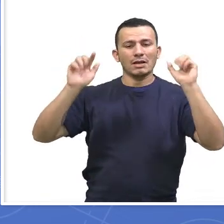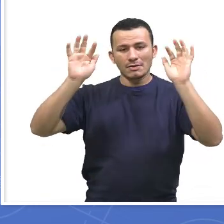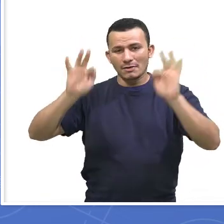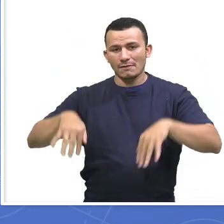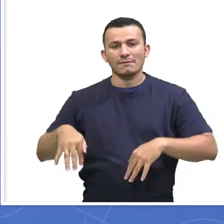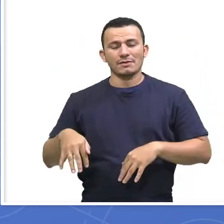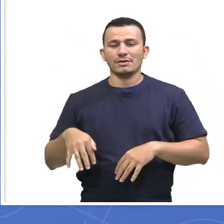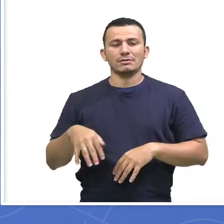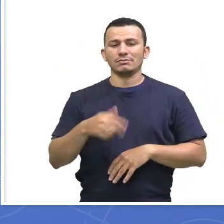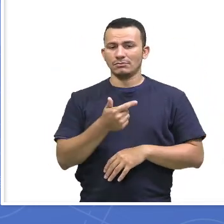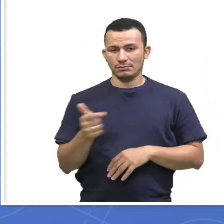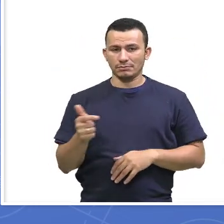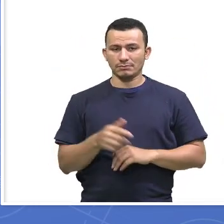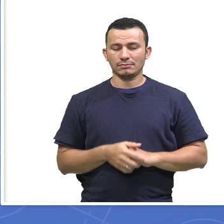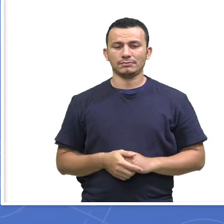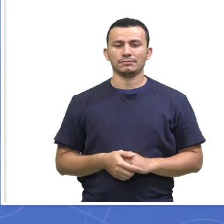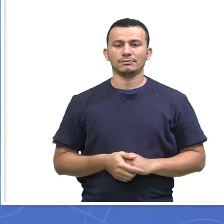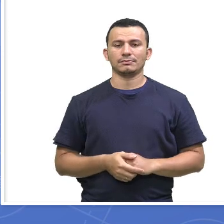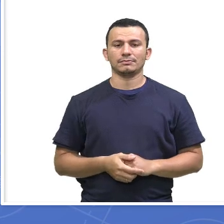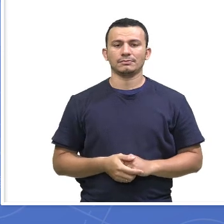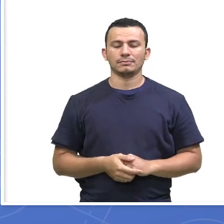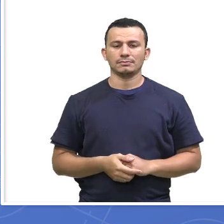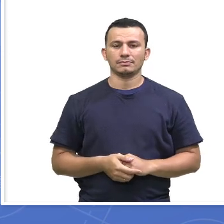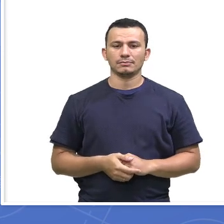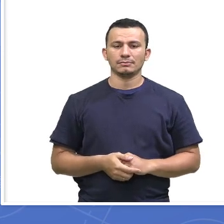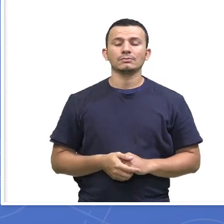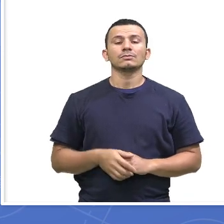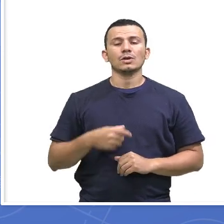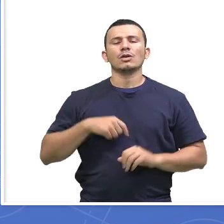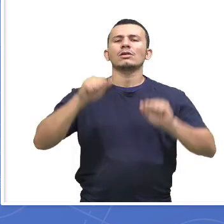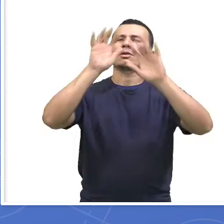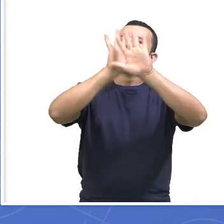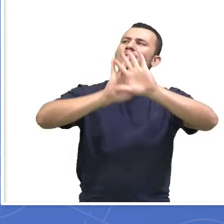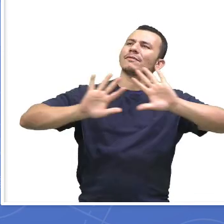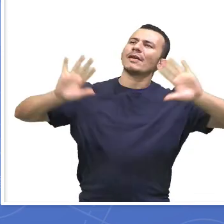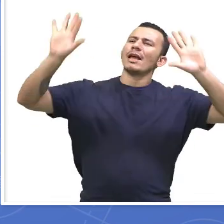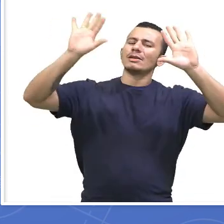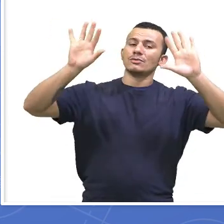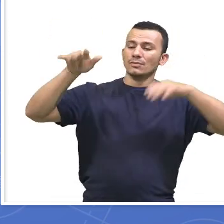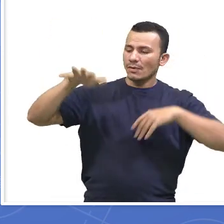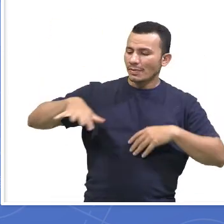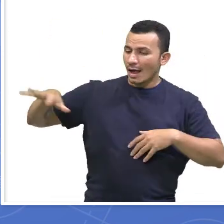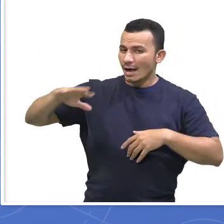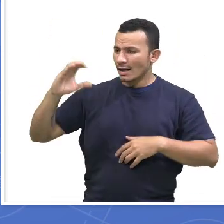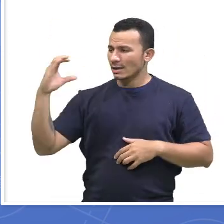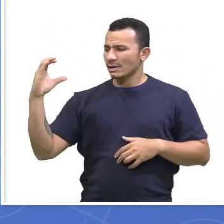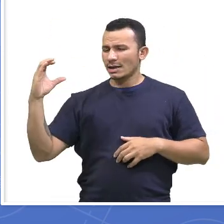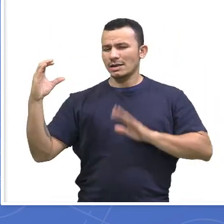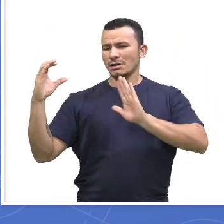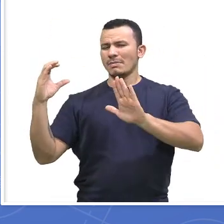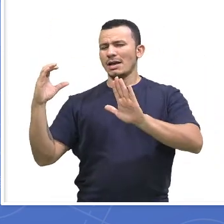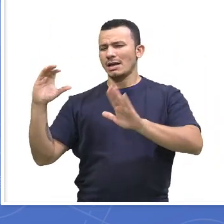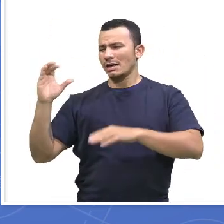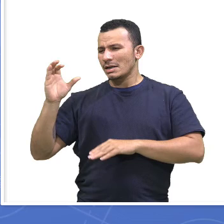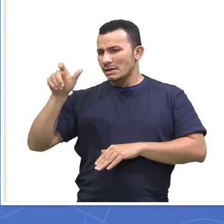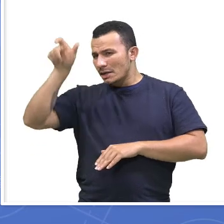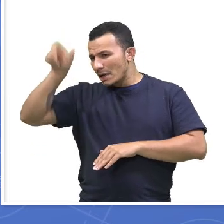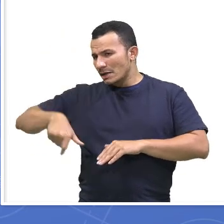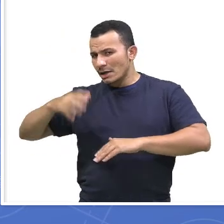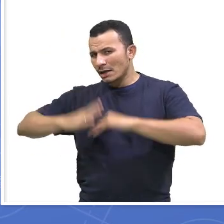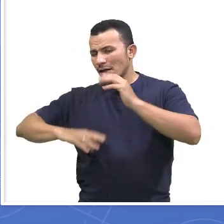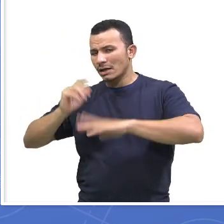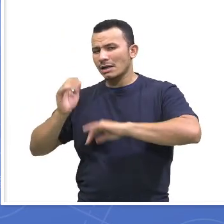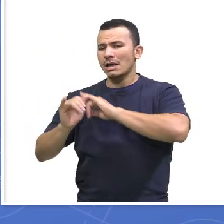ilimitado, né? Então, vejam bem, quando a gente fala de universo para a ciência, nenhum cientista ousou dizer que o espaço era finito,